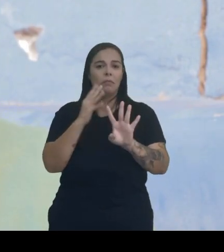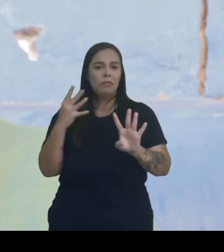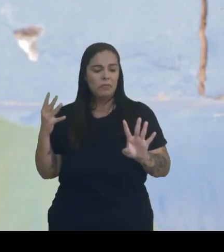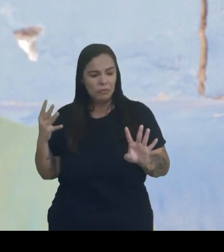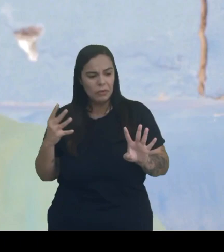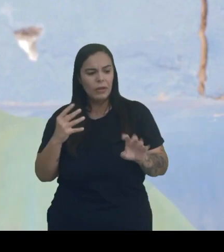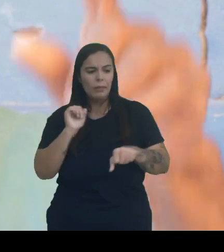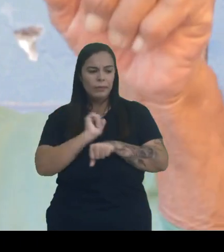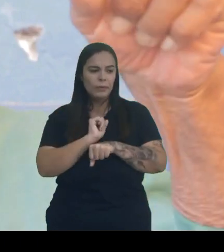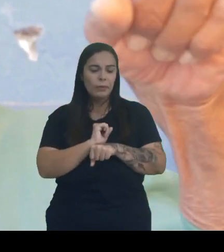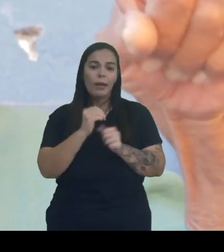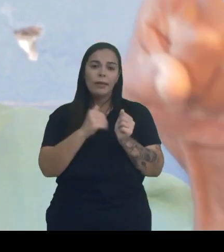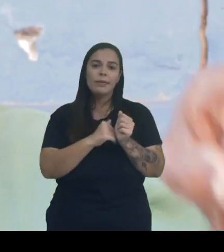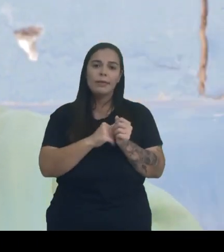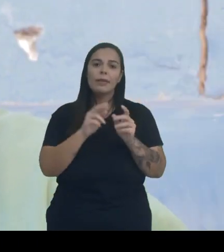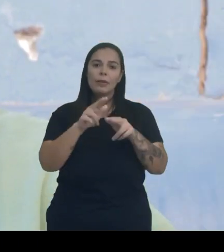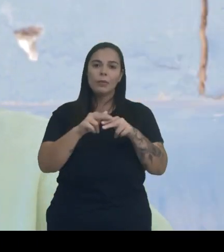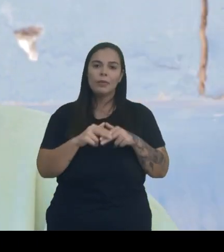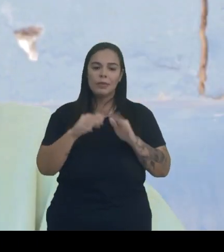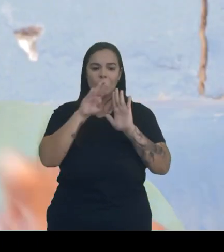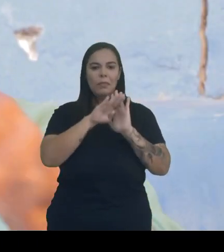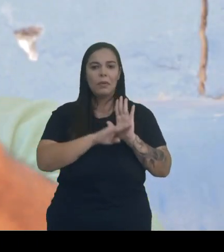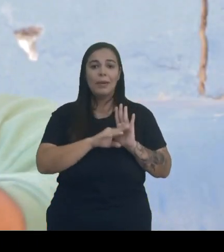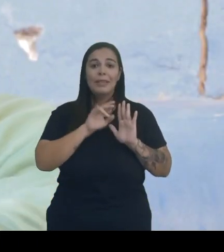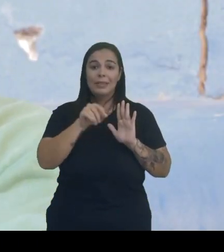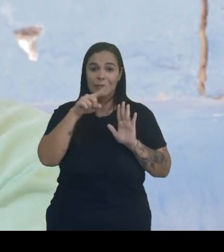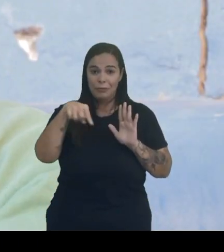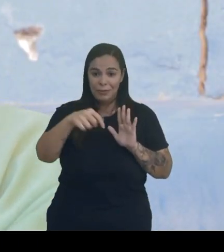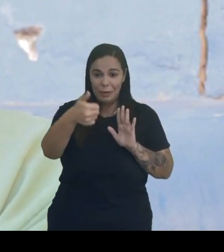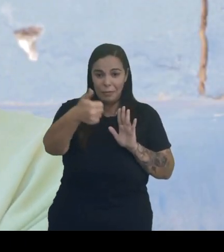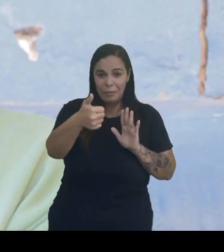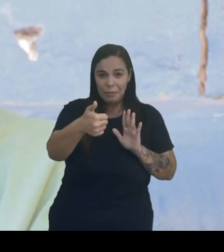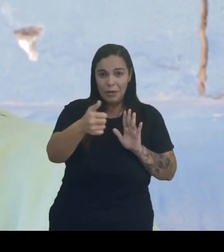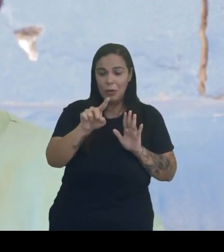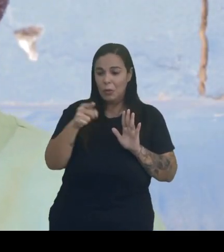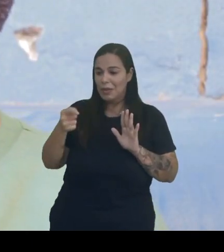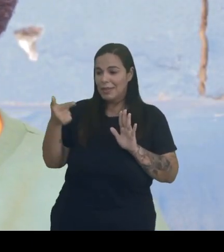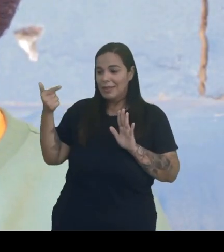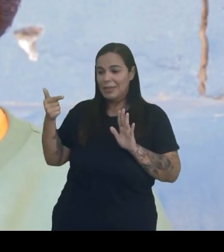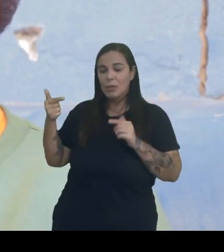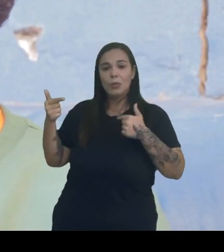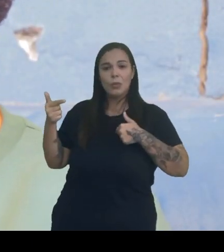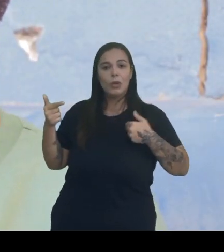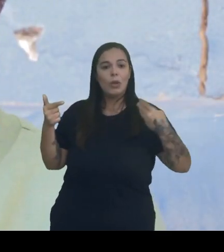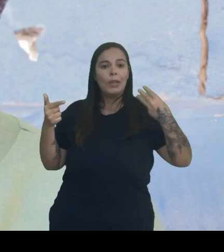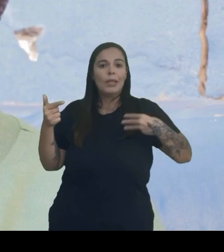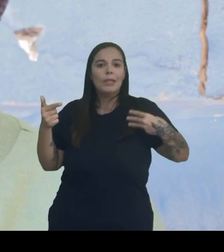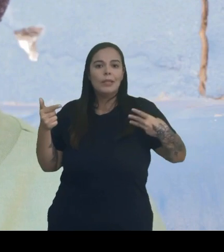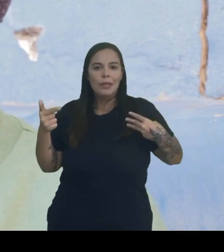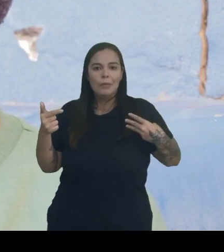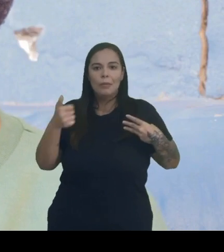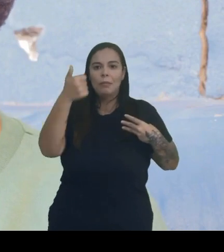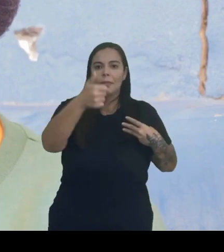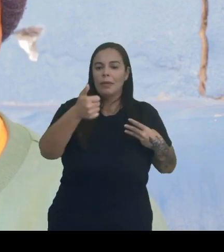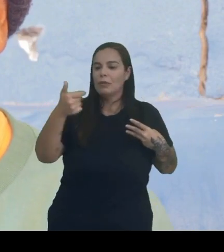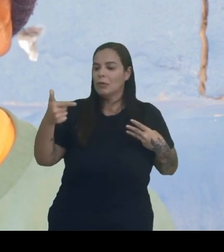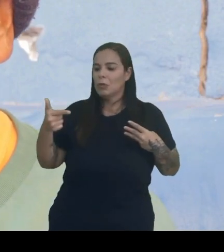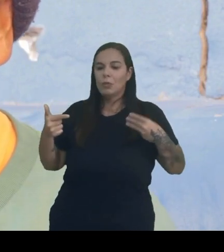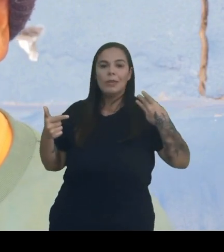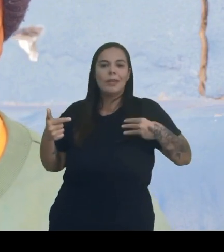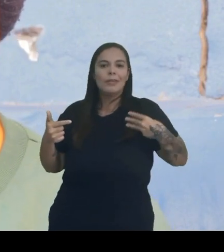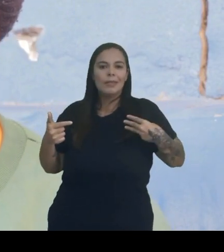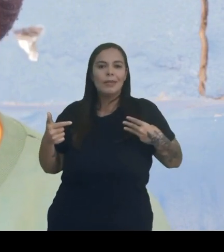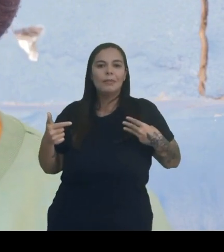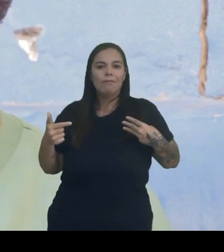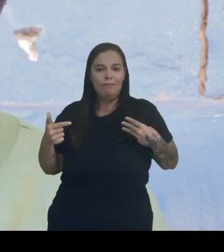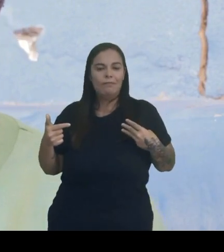Grande. Aí se você estivesse na minha frente e ele estivesse por segundo, eu iria tomar o lanço para o terceiro. Eu iria ser o